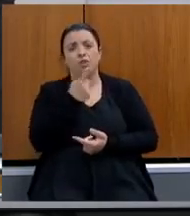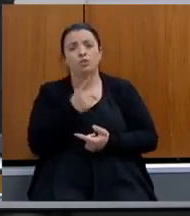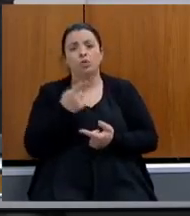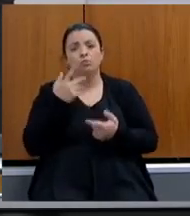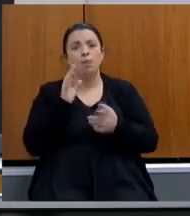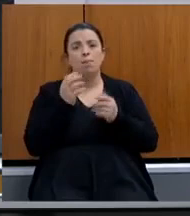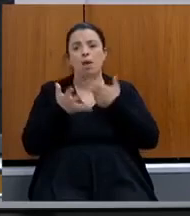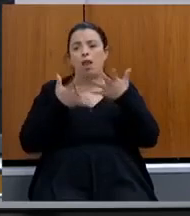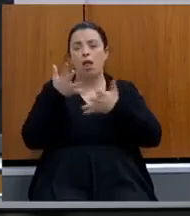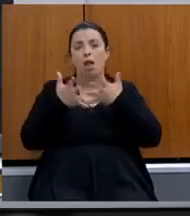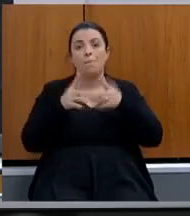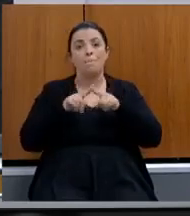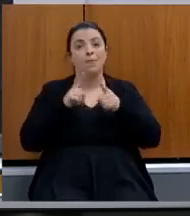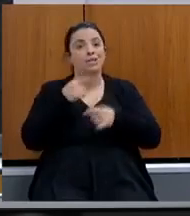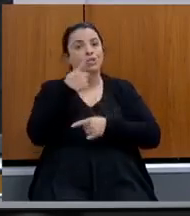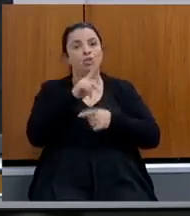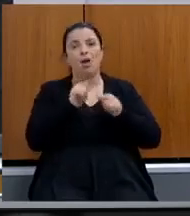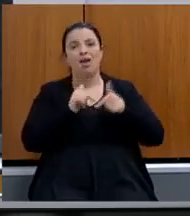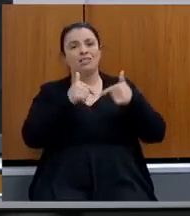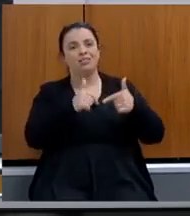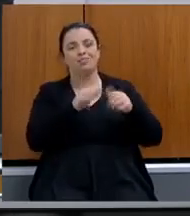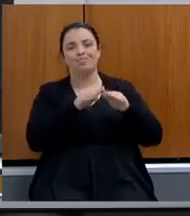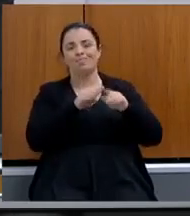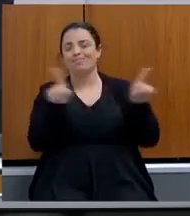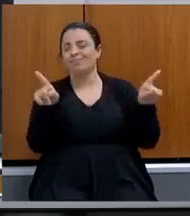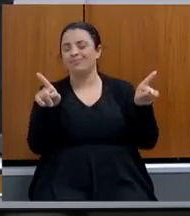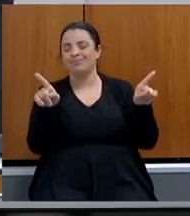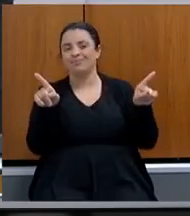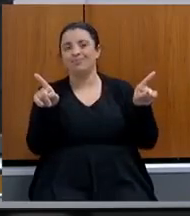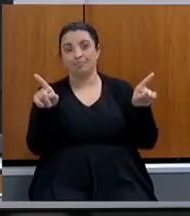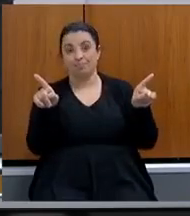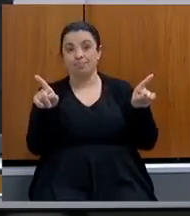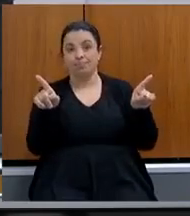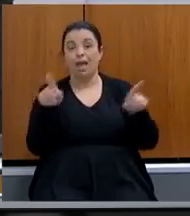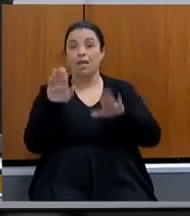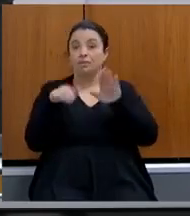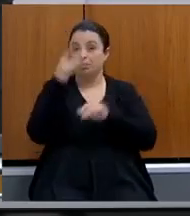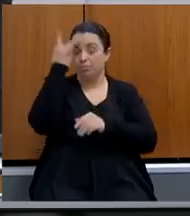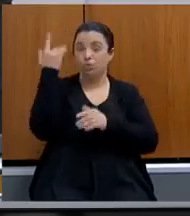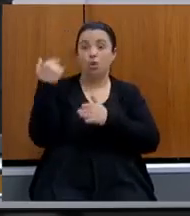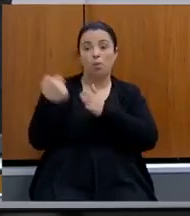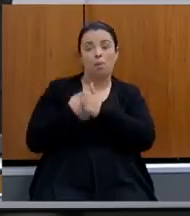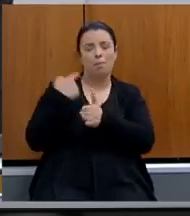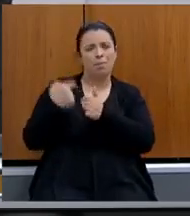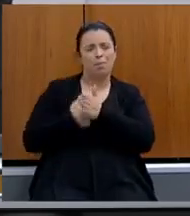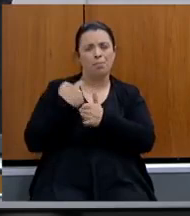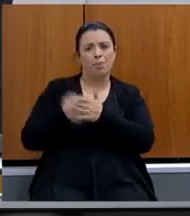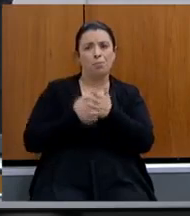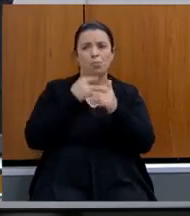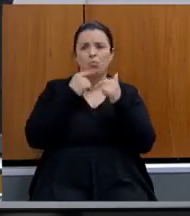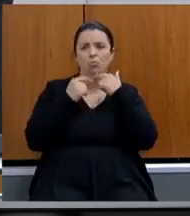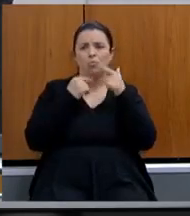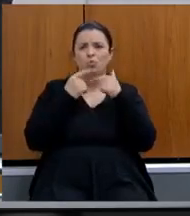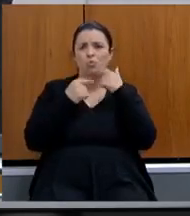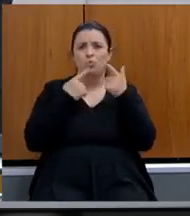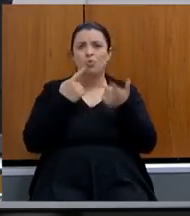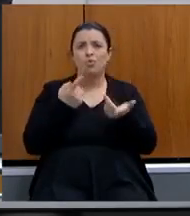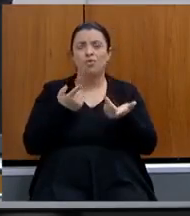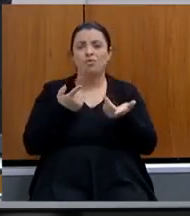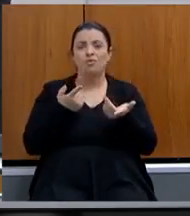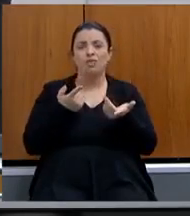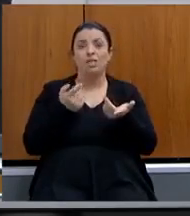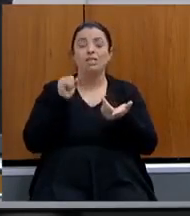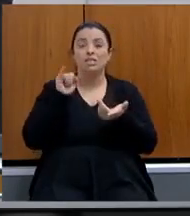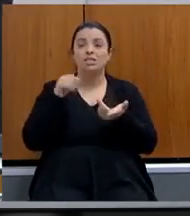suas palavras mas não demonstra com os arcos muitas vezes as pessoas me questionam por que que eu sou tão pego mais firme